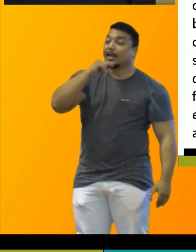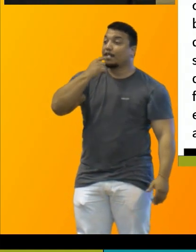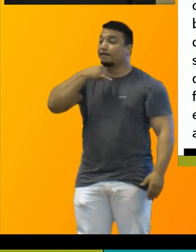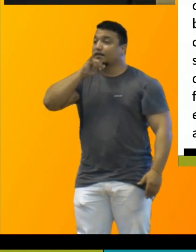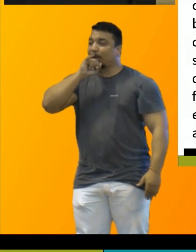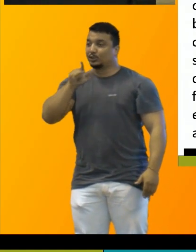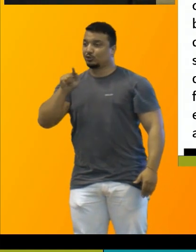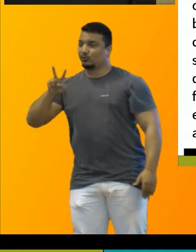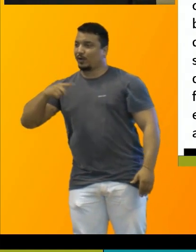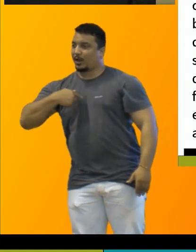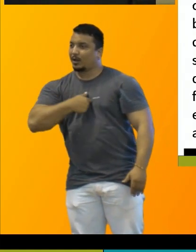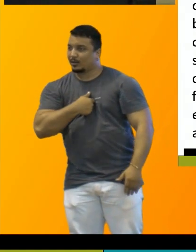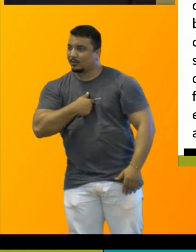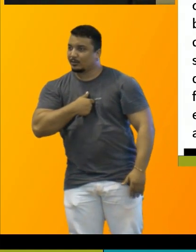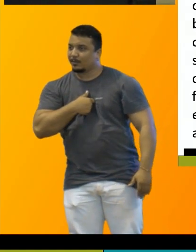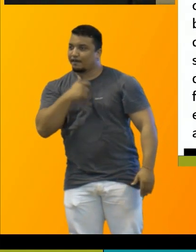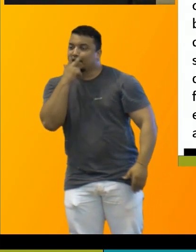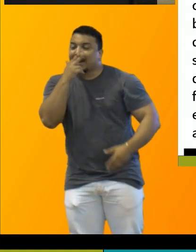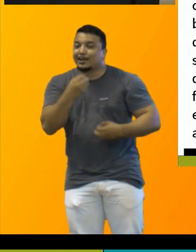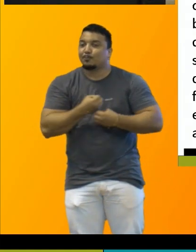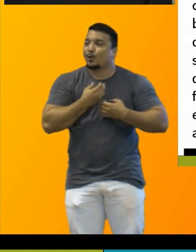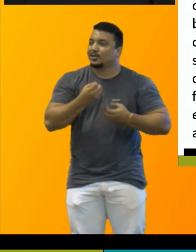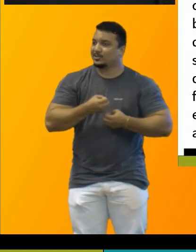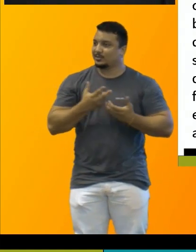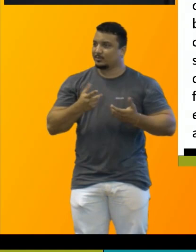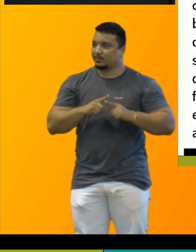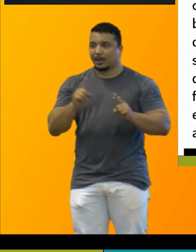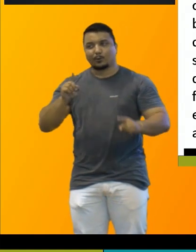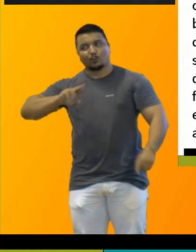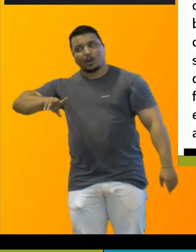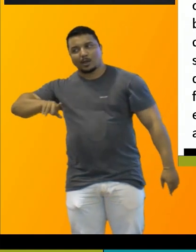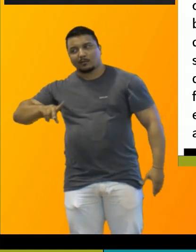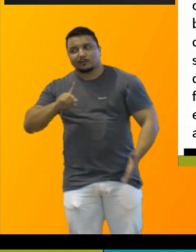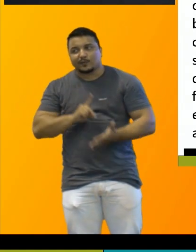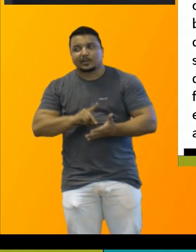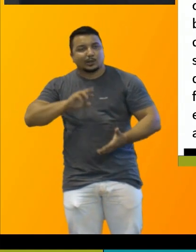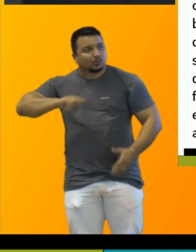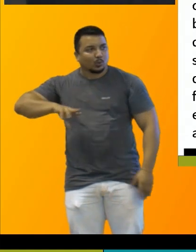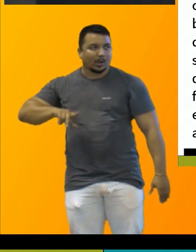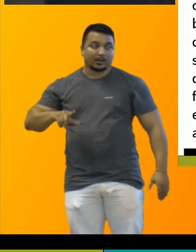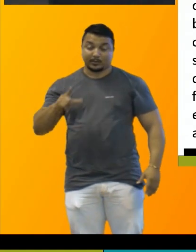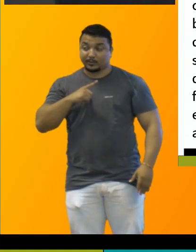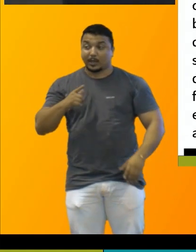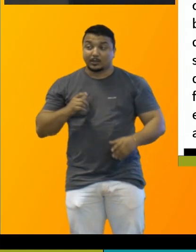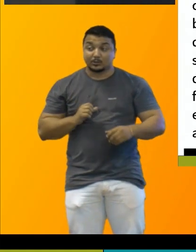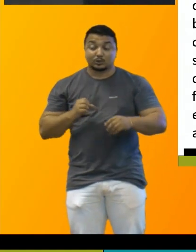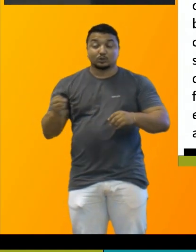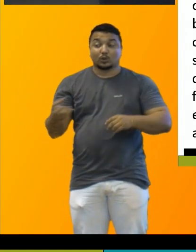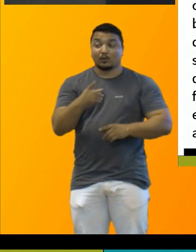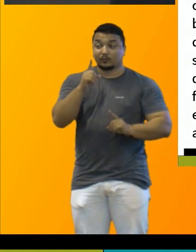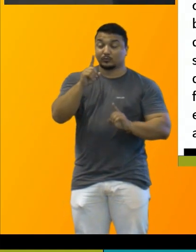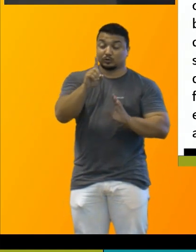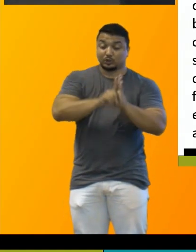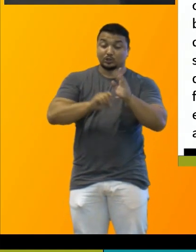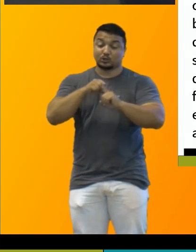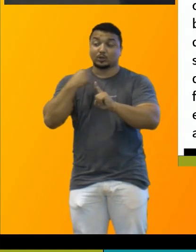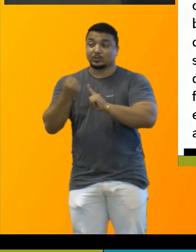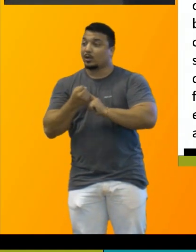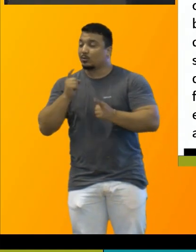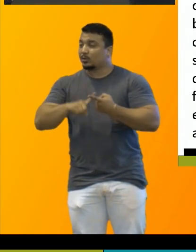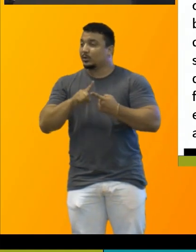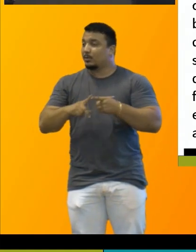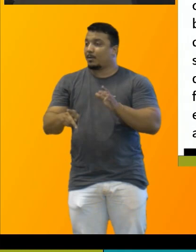que coisa linda e poética. Só que não. A adoção de novas políticas públicas e as